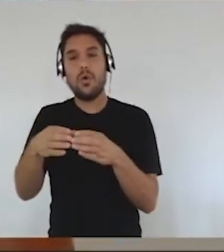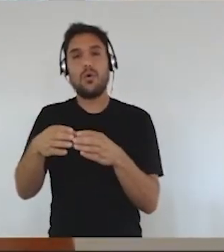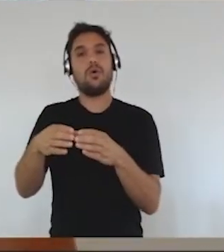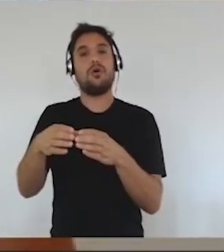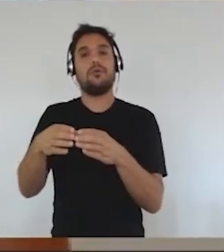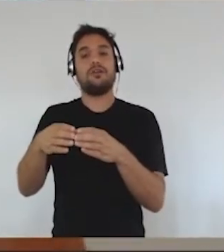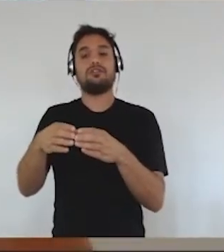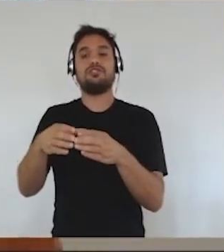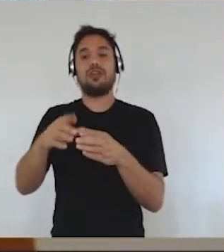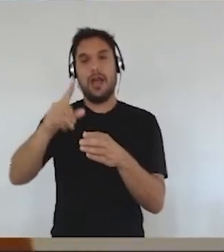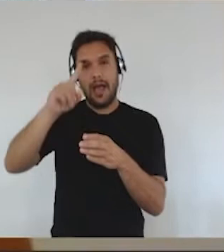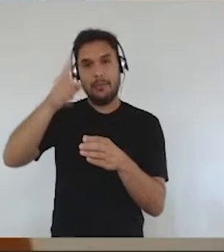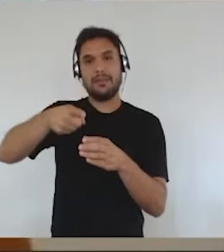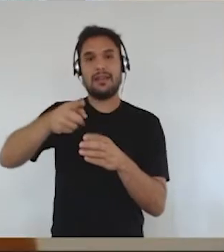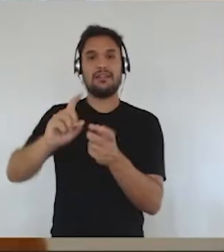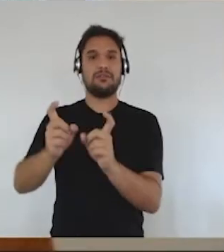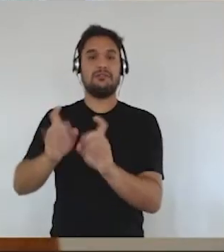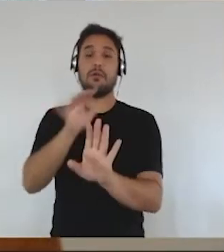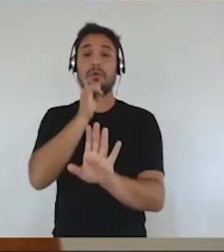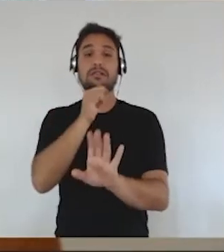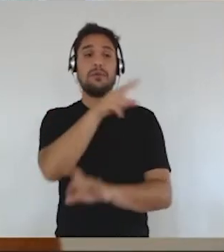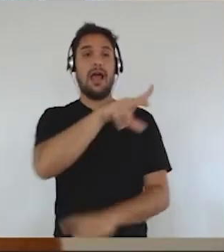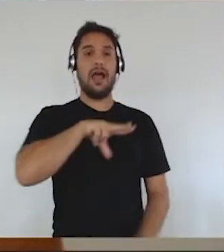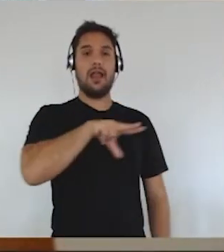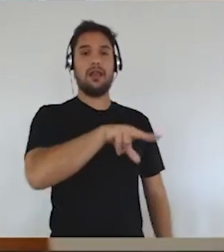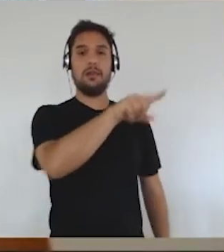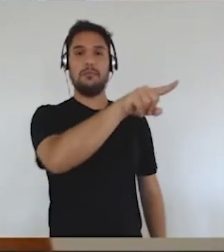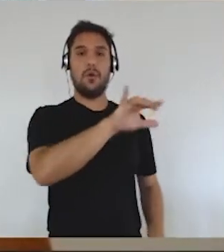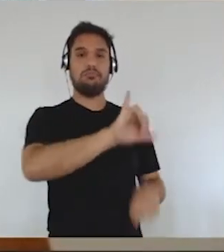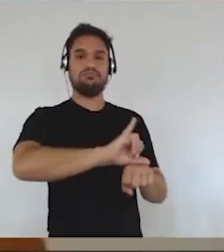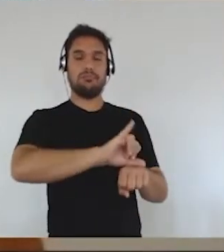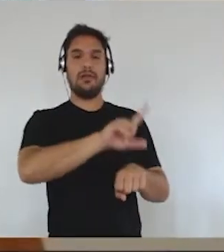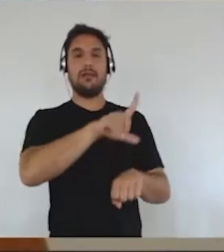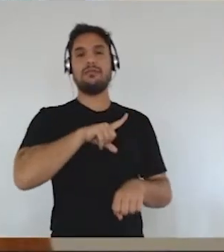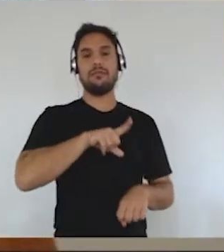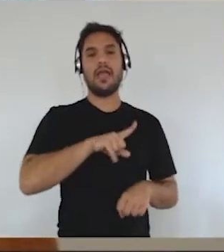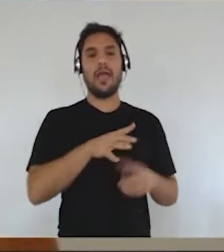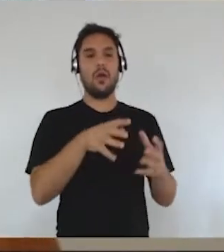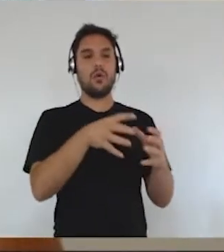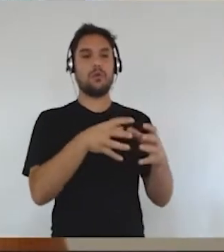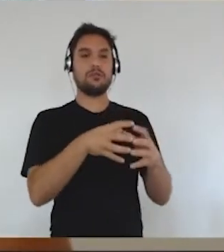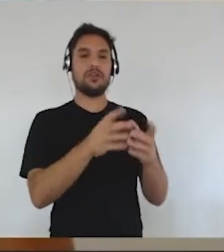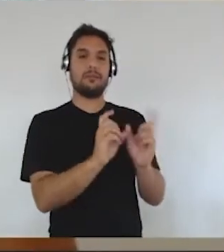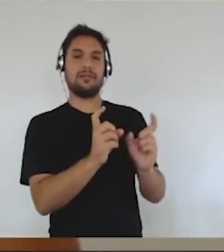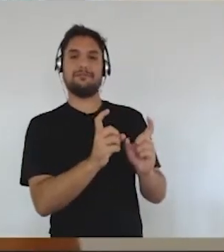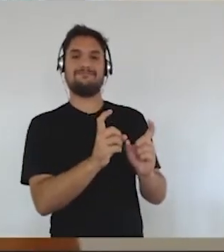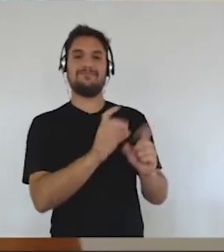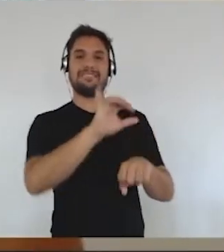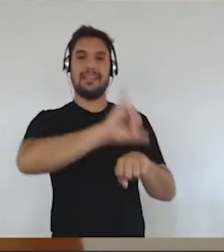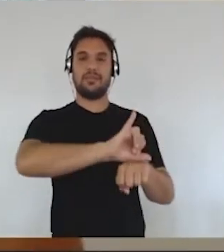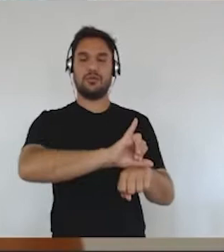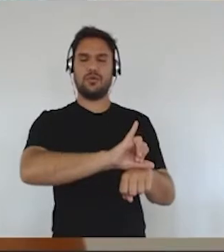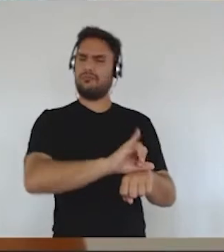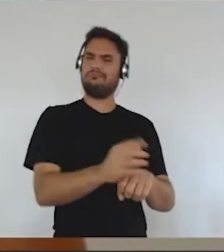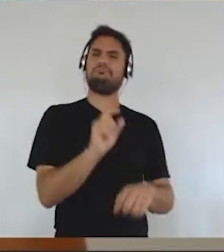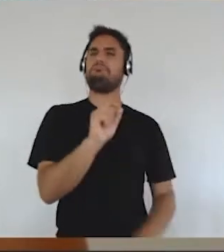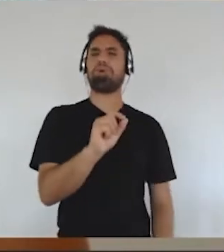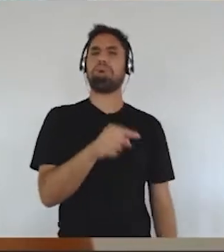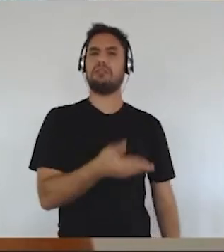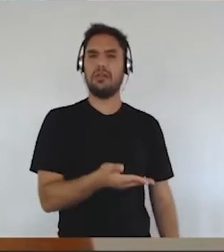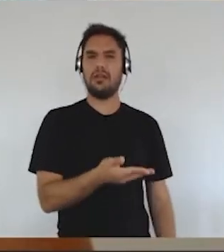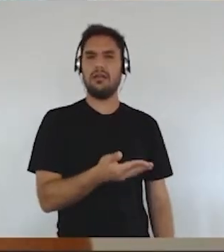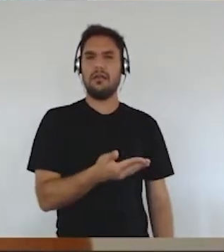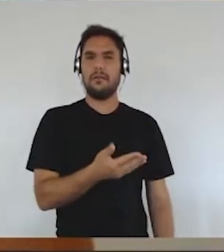administrativas, onde, por exemplo, em Lisboa, existe o Centro de Arbitragem Administrativa. O que é isso?